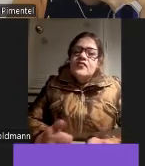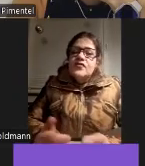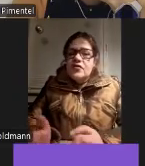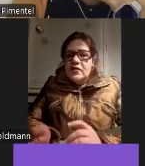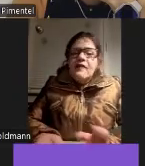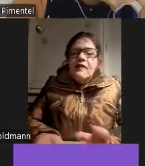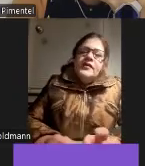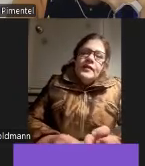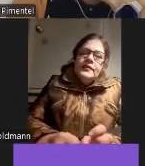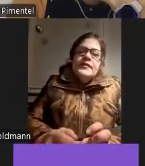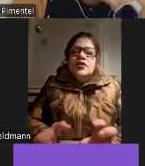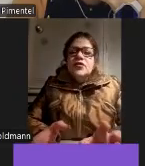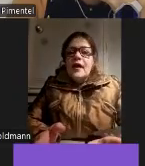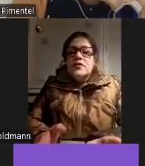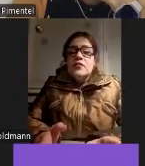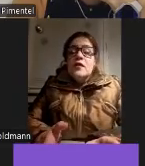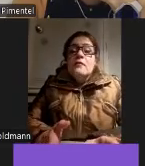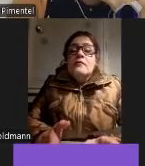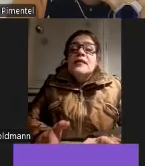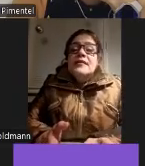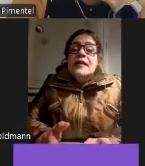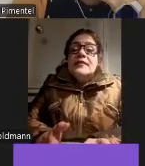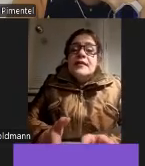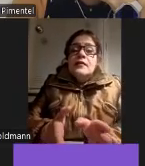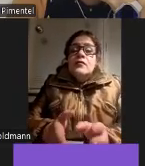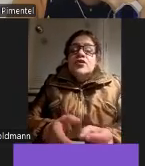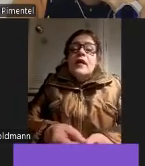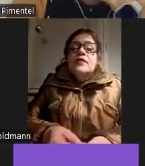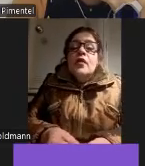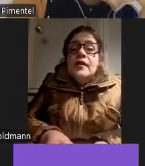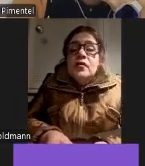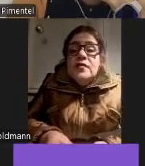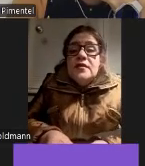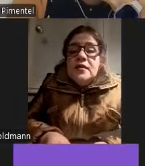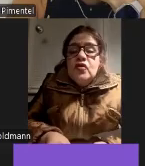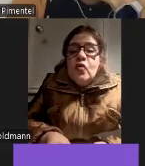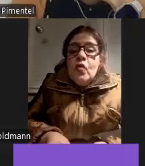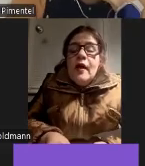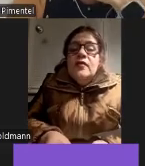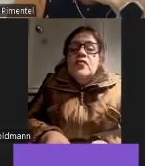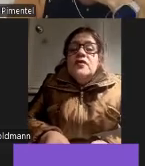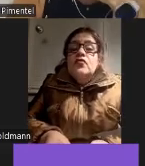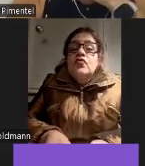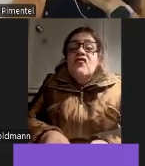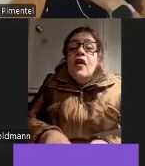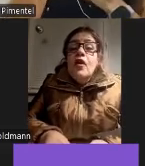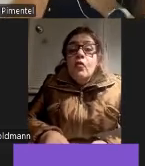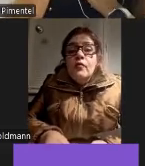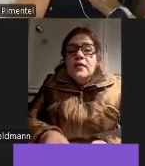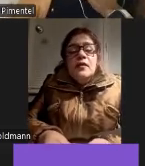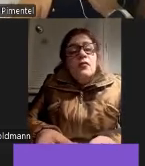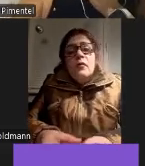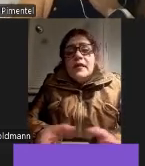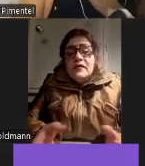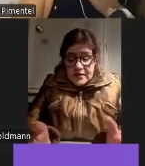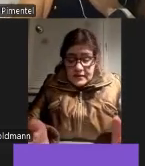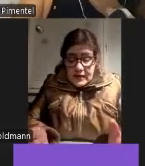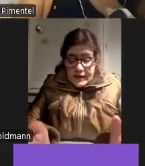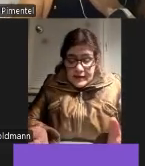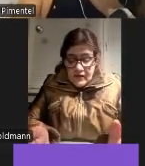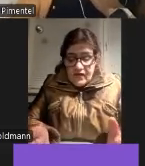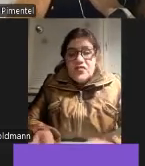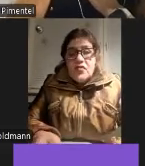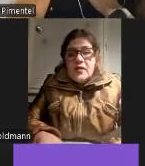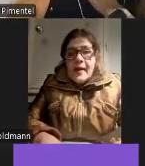ainda funcionava, ia ter esse espaço, mas ia ser um espaço reduzido, reduzido no volume. Então, como é que você